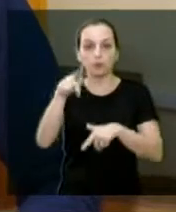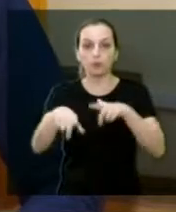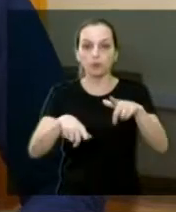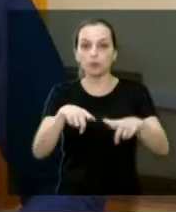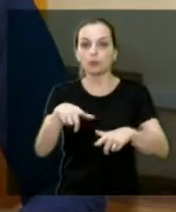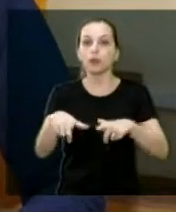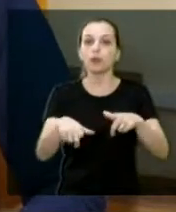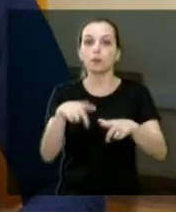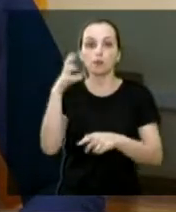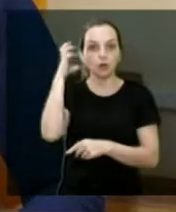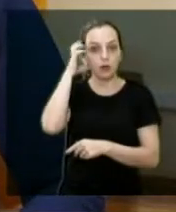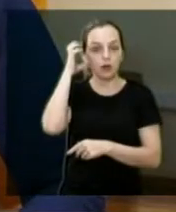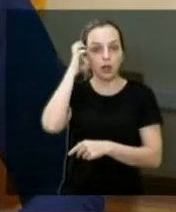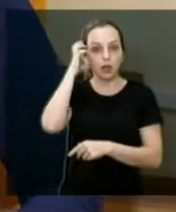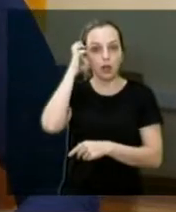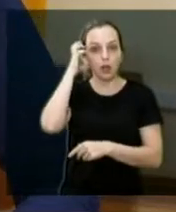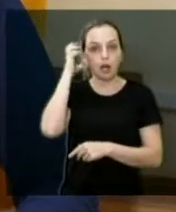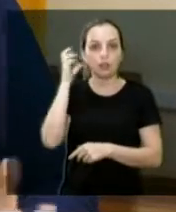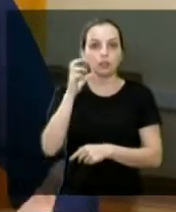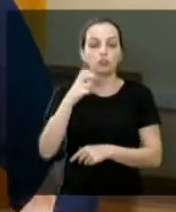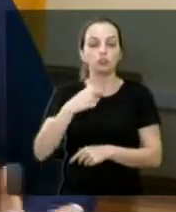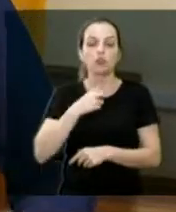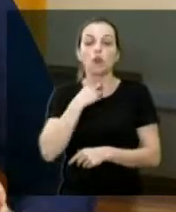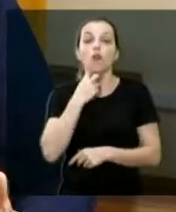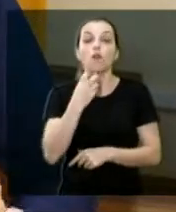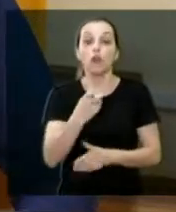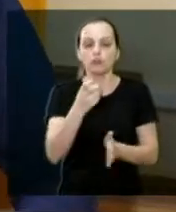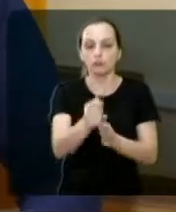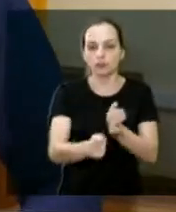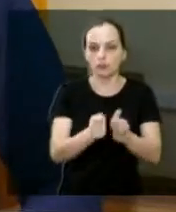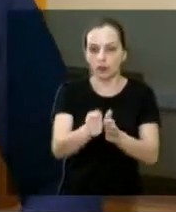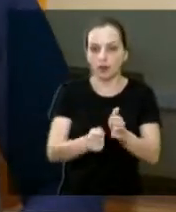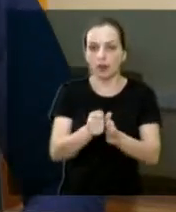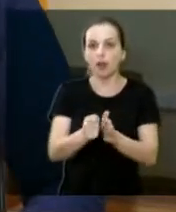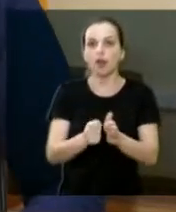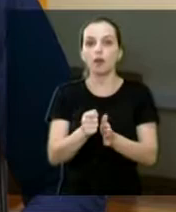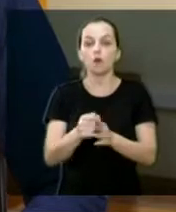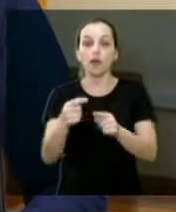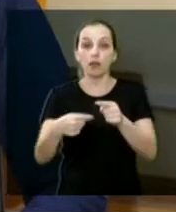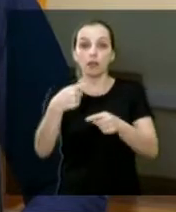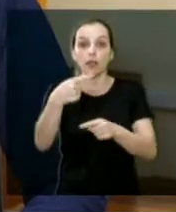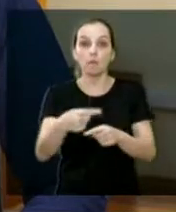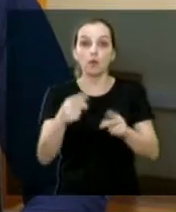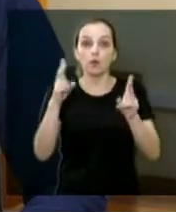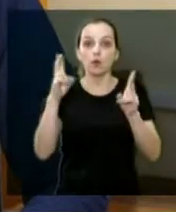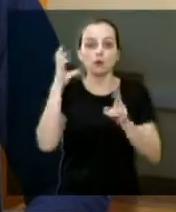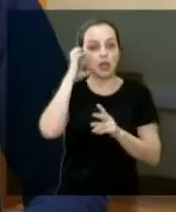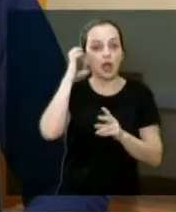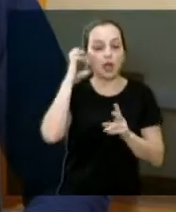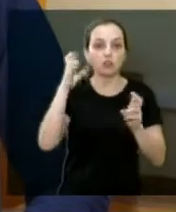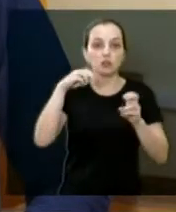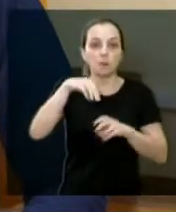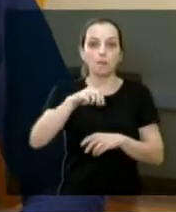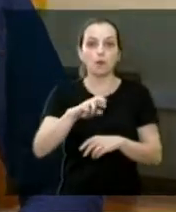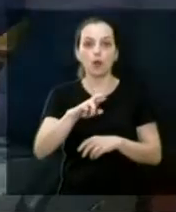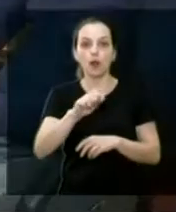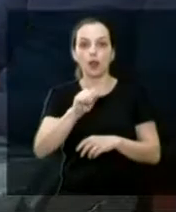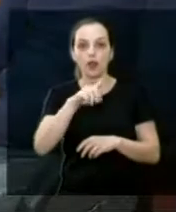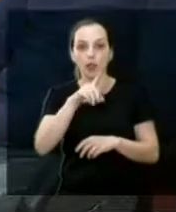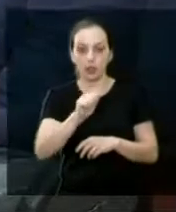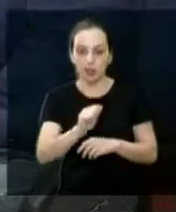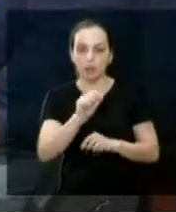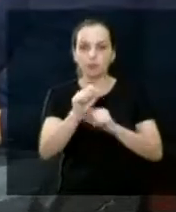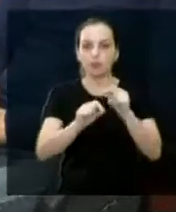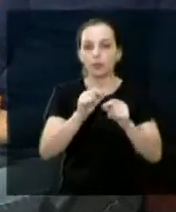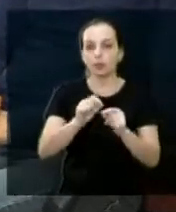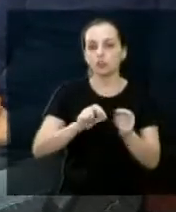tempo na Rádio Voz da Araraquarense, que não existia morado, depois foi Morado do Sol. Tinha vários programas, Lambariz e Pica-Pau, que